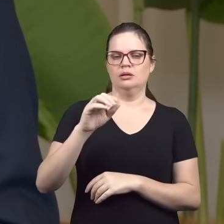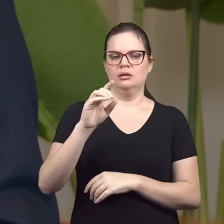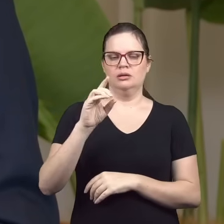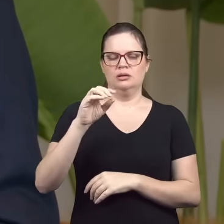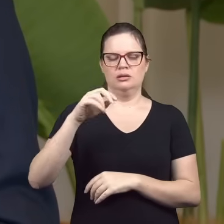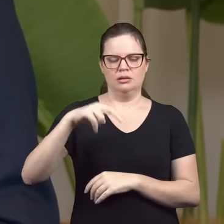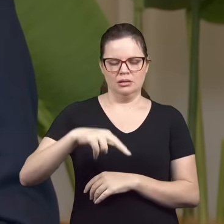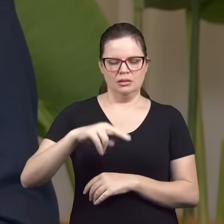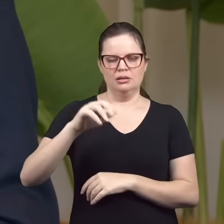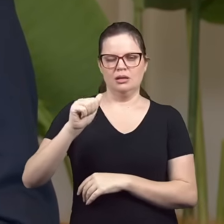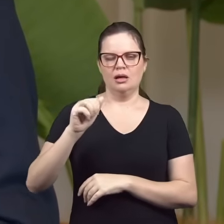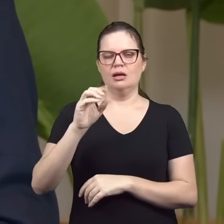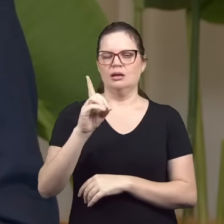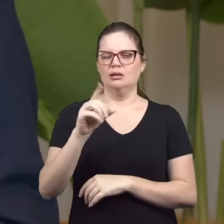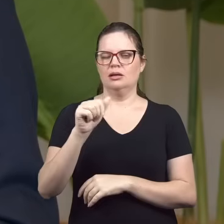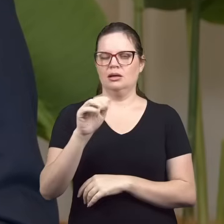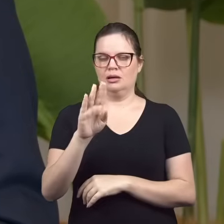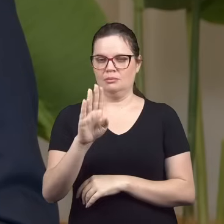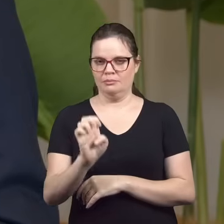referência,